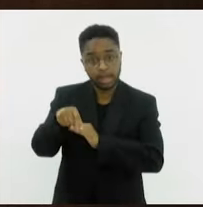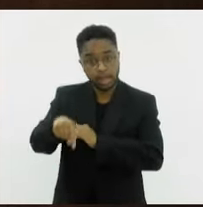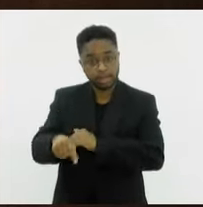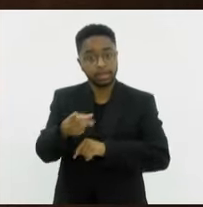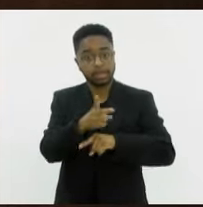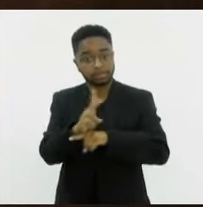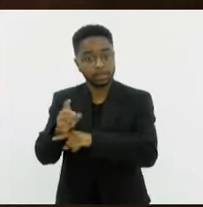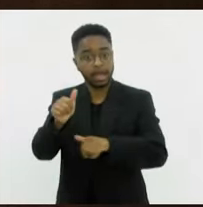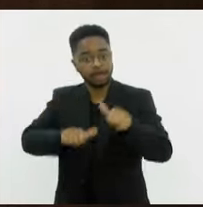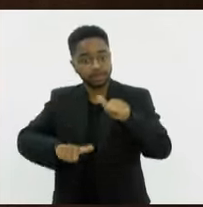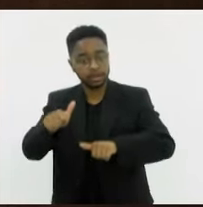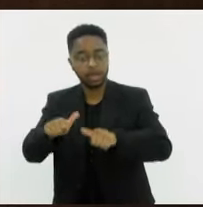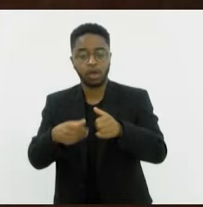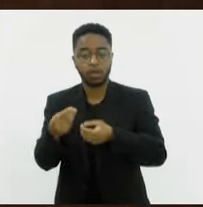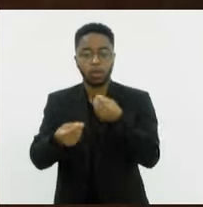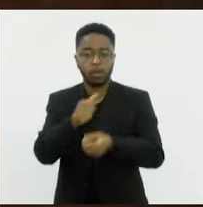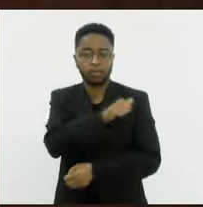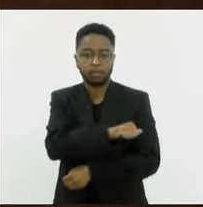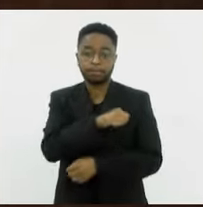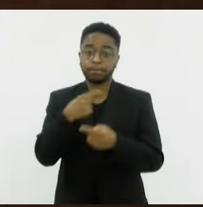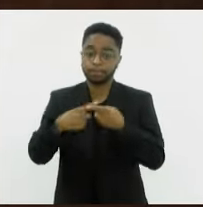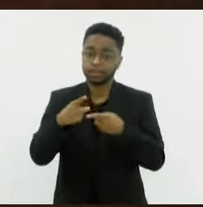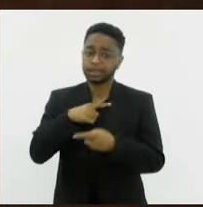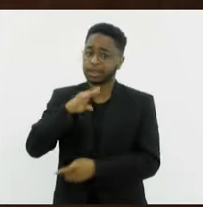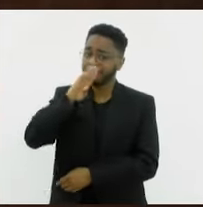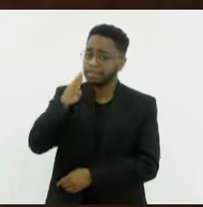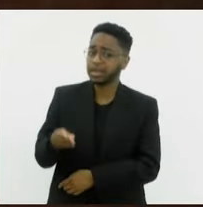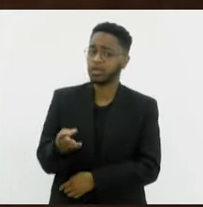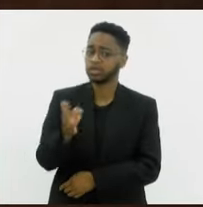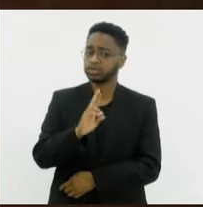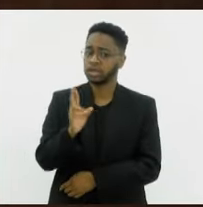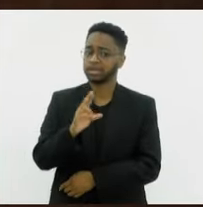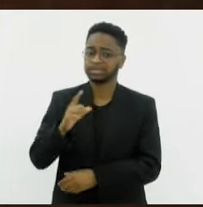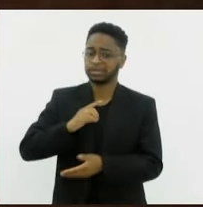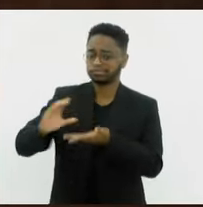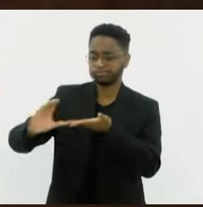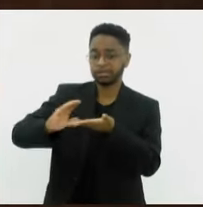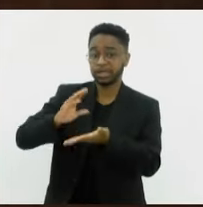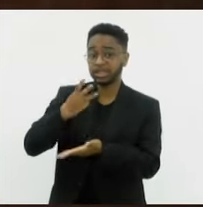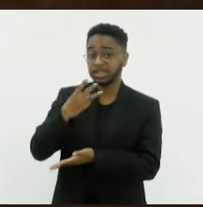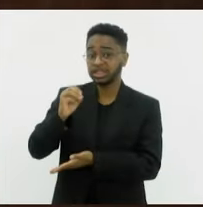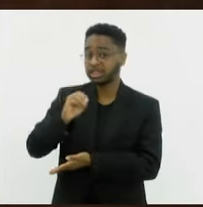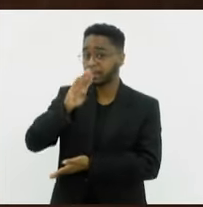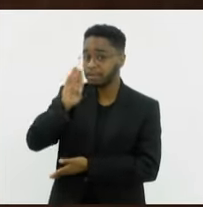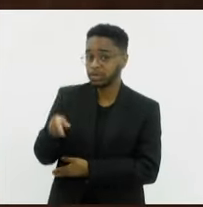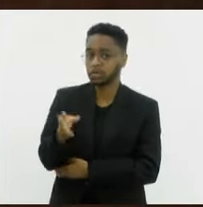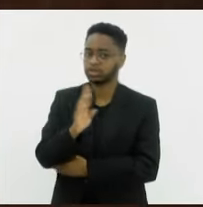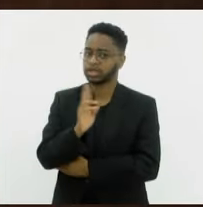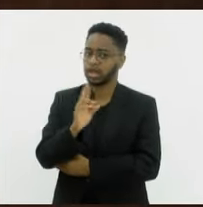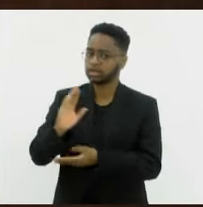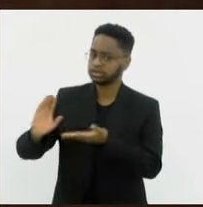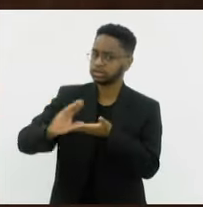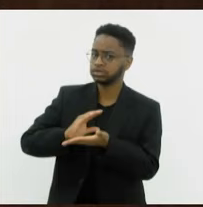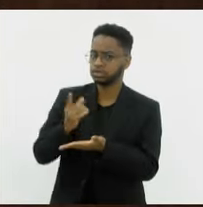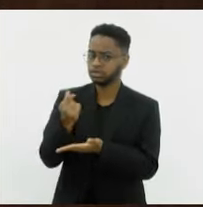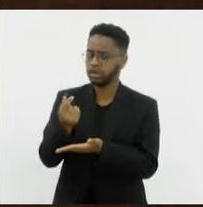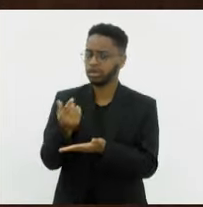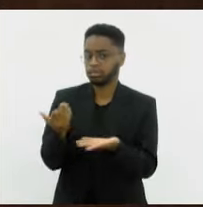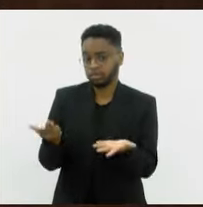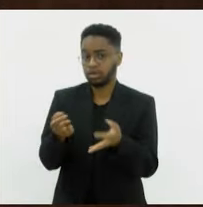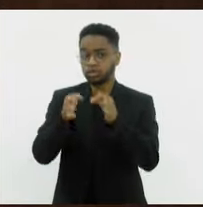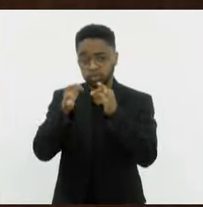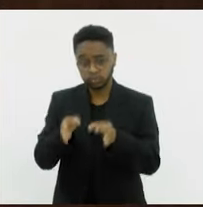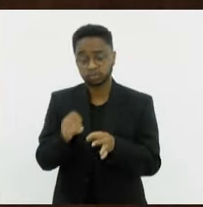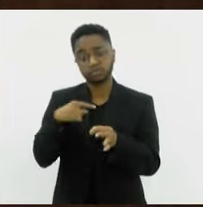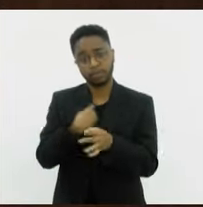ela é bilionária. Nós temos uma arrecadação superior a 30 bilhões de reais. É justo